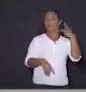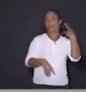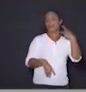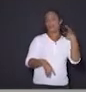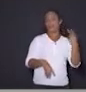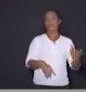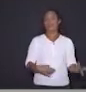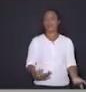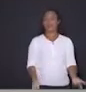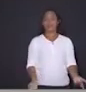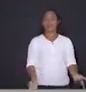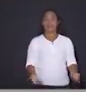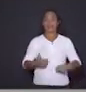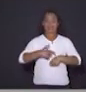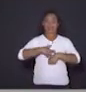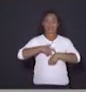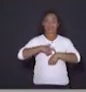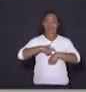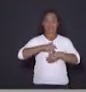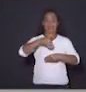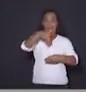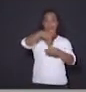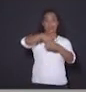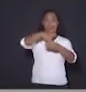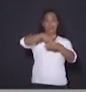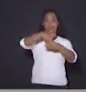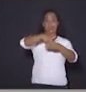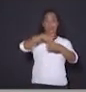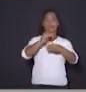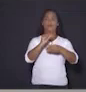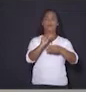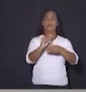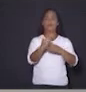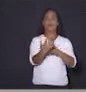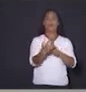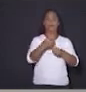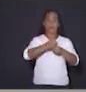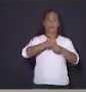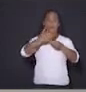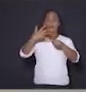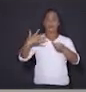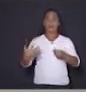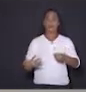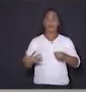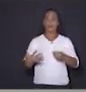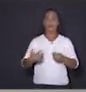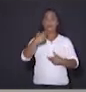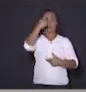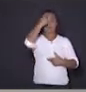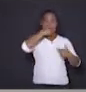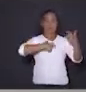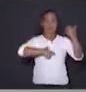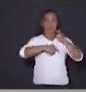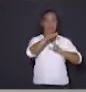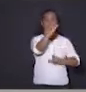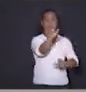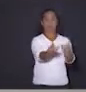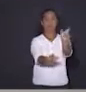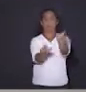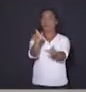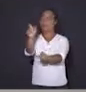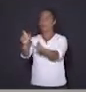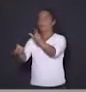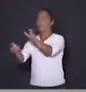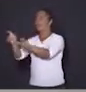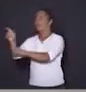um candidato durante uma eleição que vai porque pode fazer um conteúdo personalizado para cada eleitor e c como a gente vem